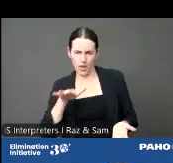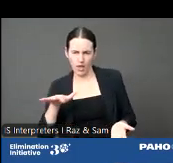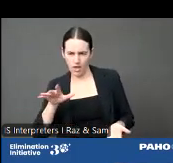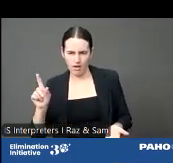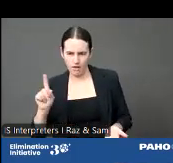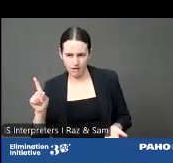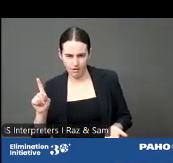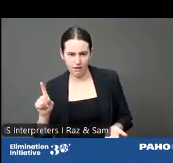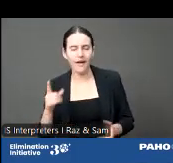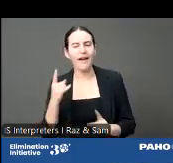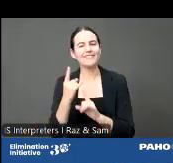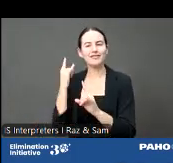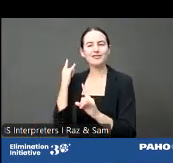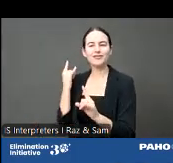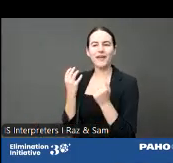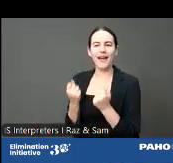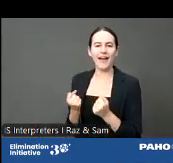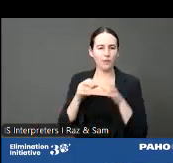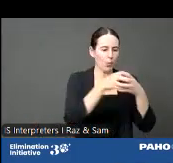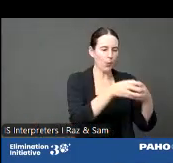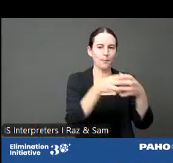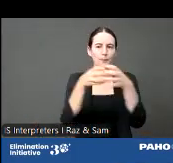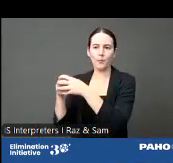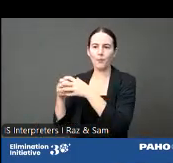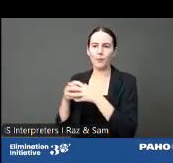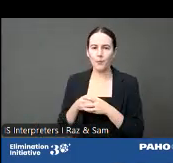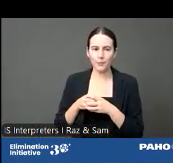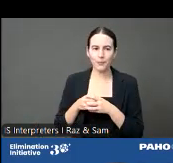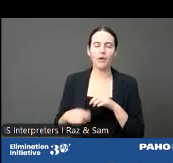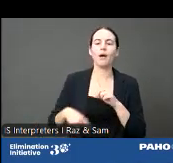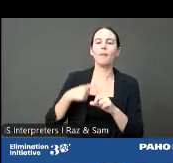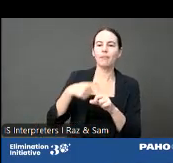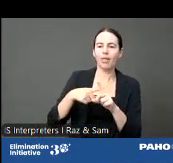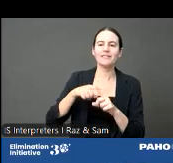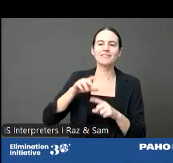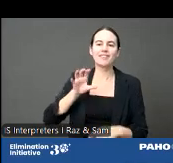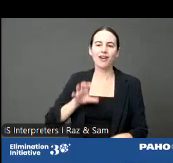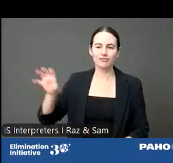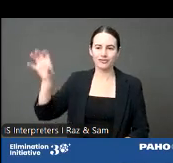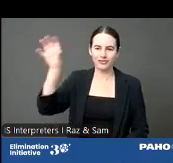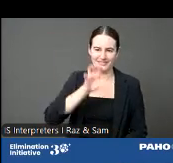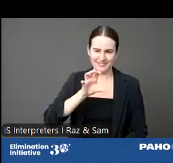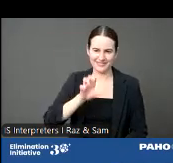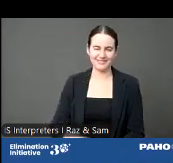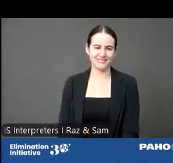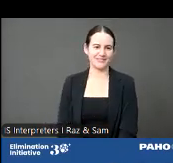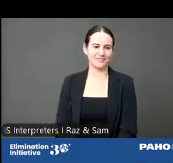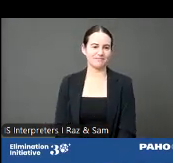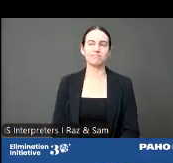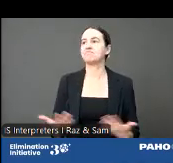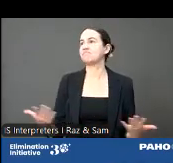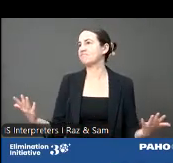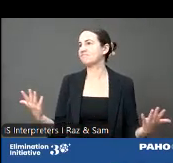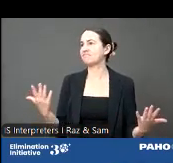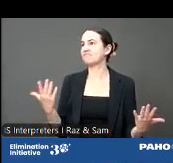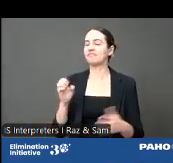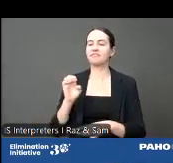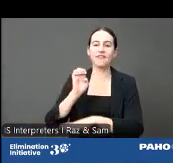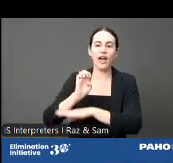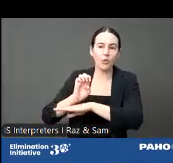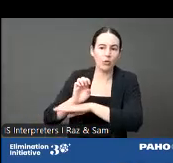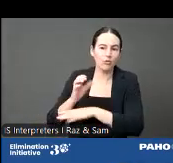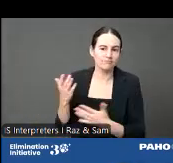grupo de doenças ou por países, simplesmente. Temos aqui o exemplo. Passemos ao Equador. Vocês podem